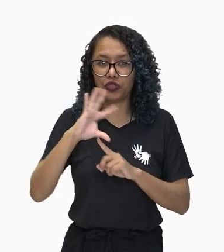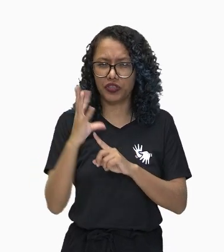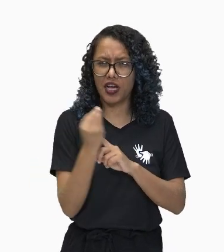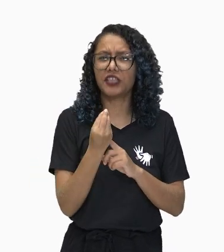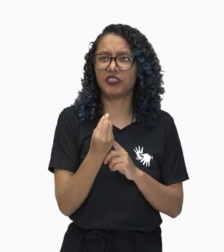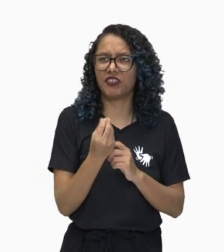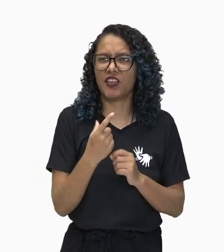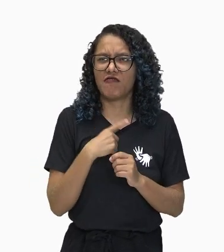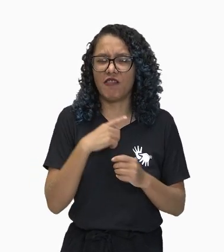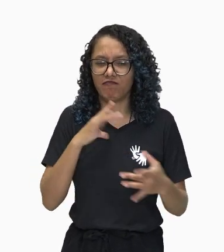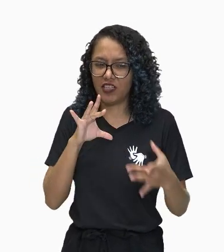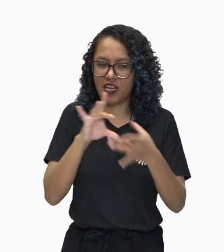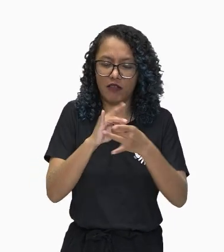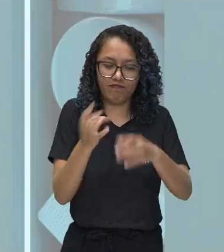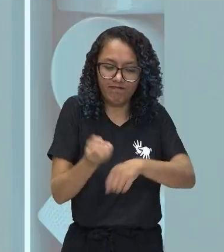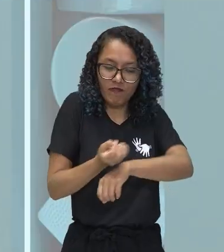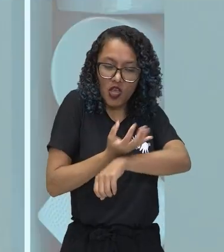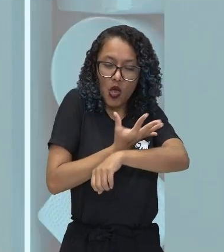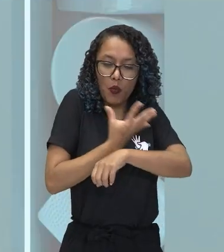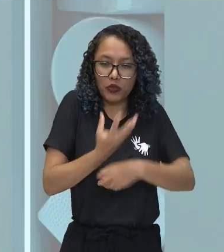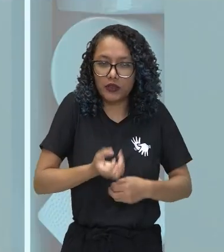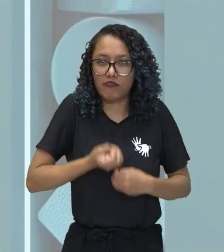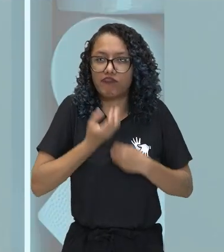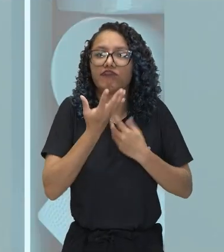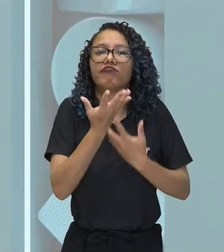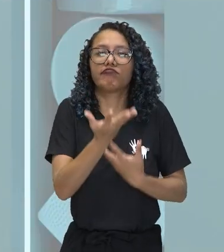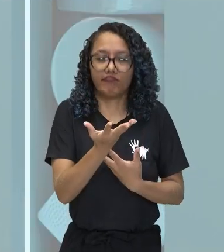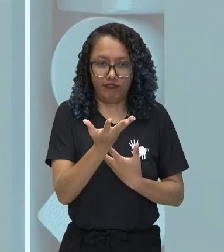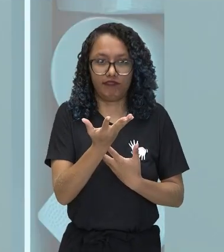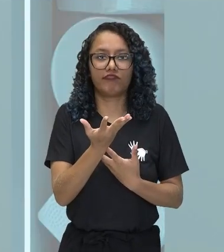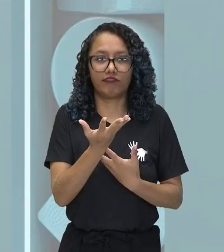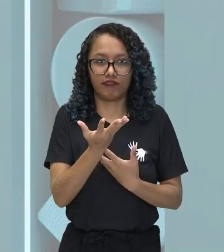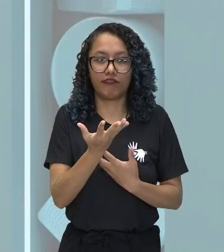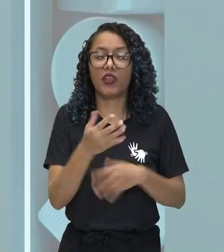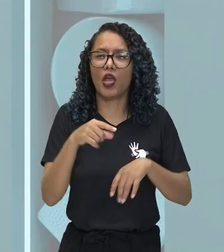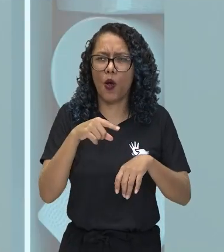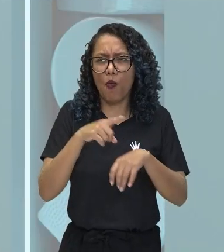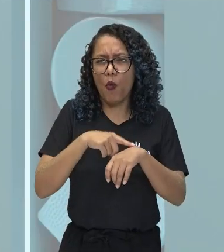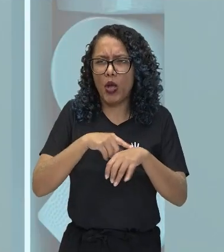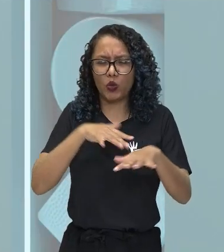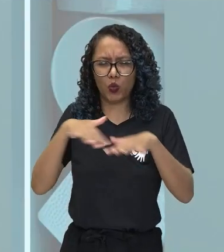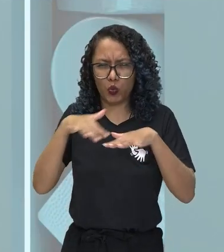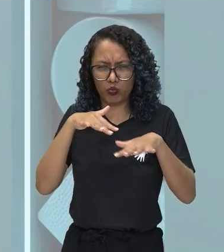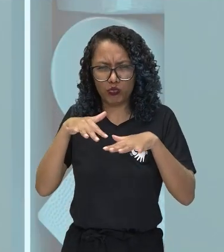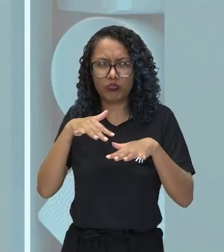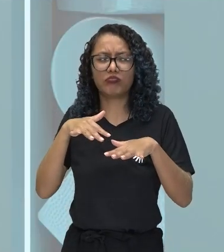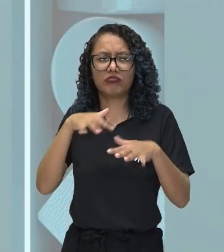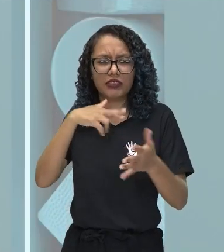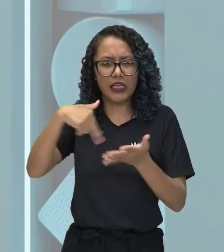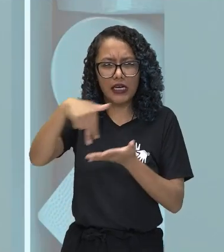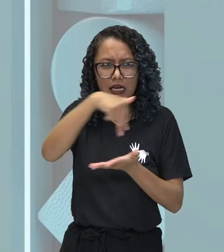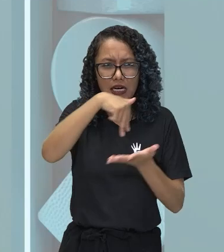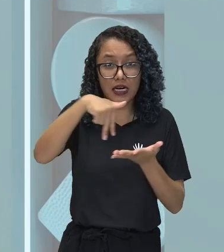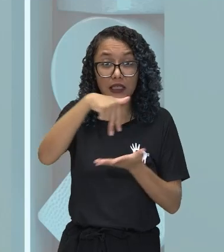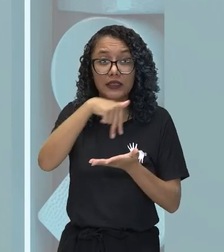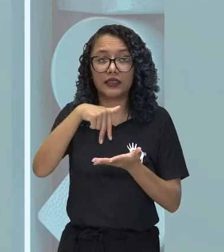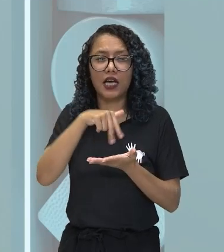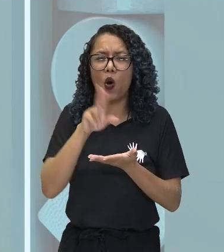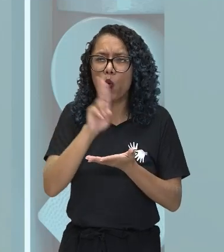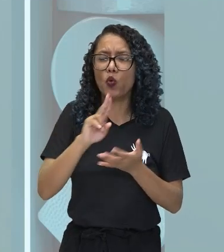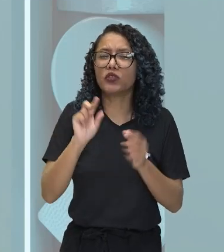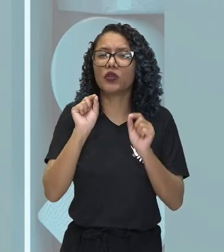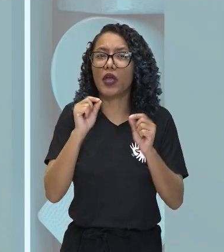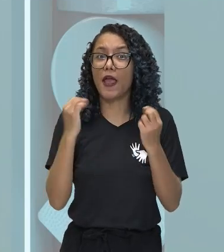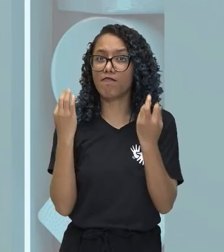emotividade. O flamenco, ele é emoção, né? Quando as pessoas estão dançando o flamenco, a expressividade através das mãos, ela é muito